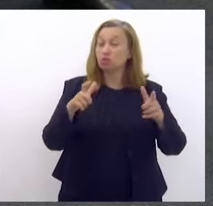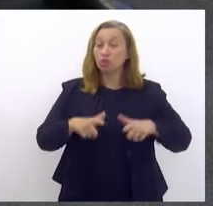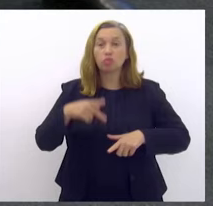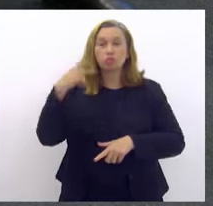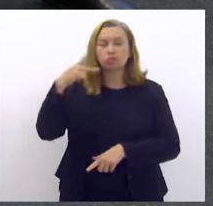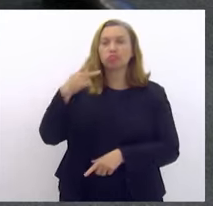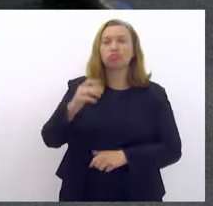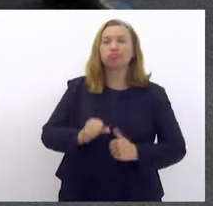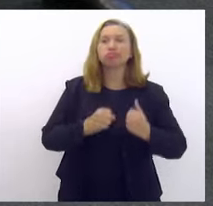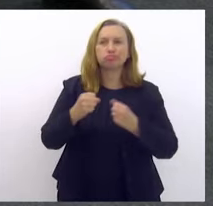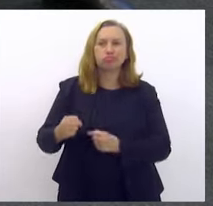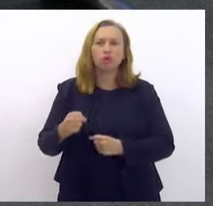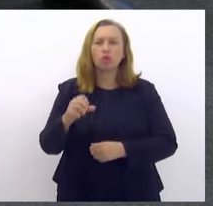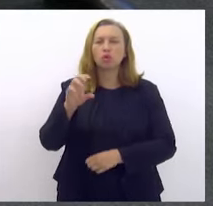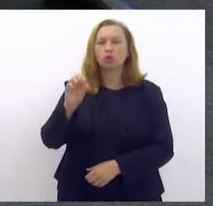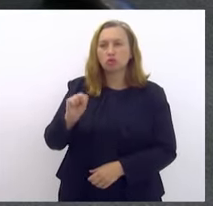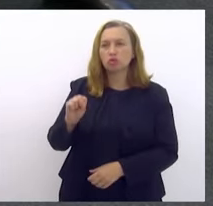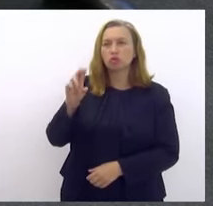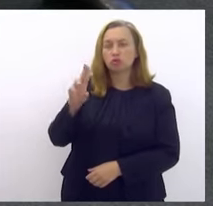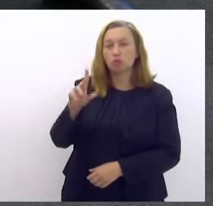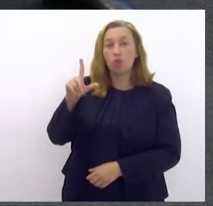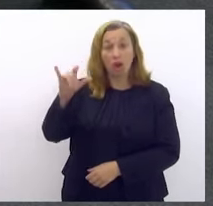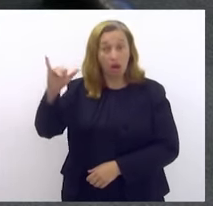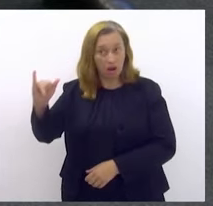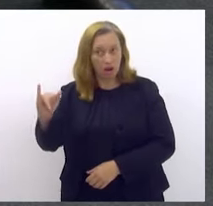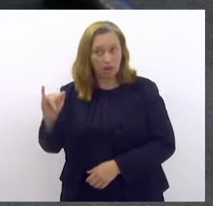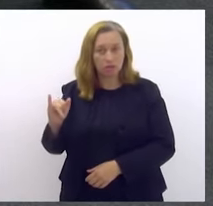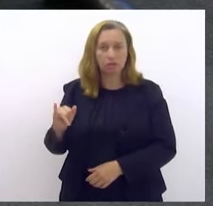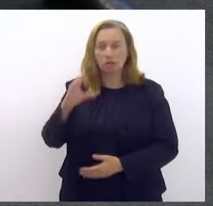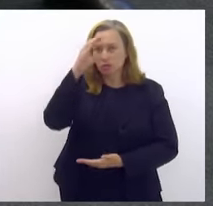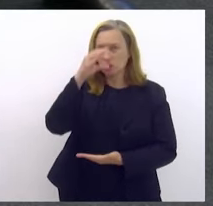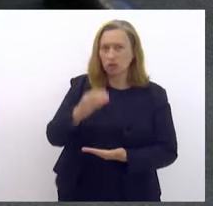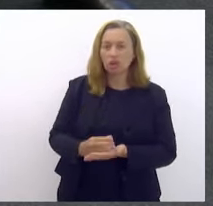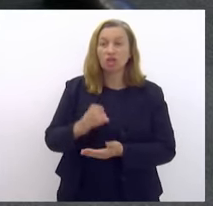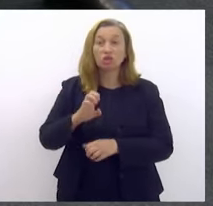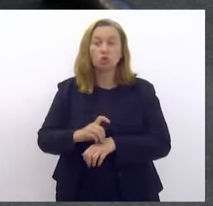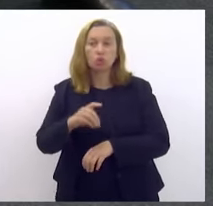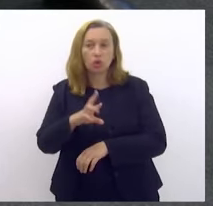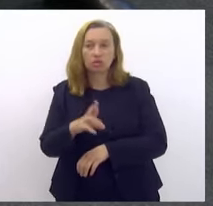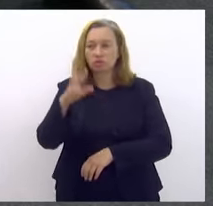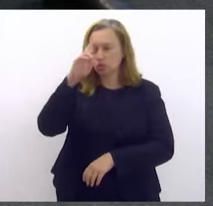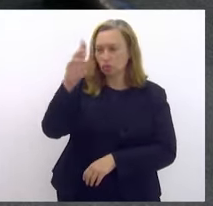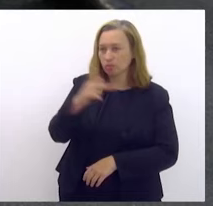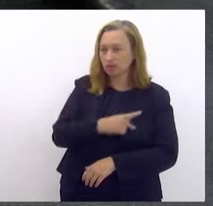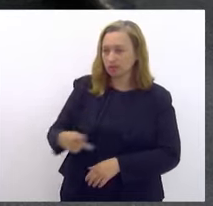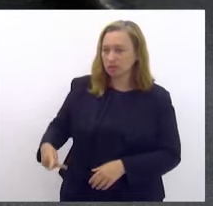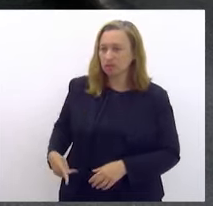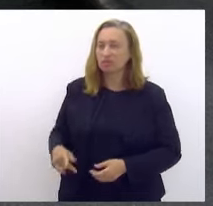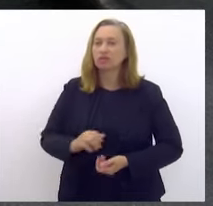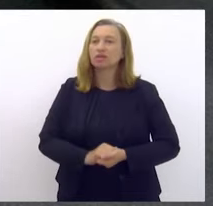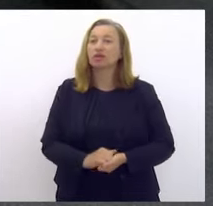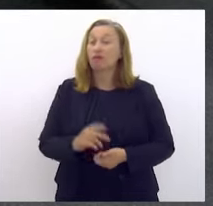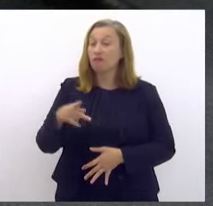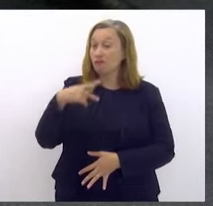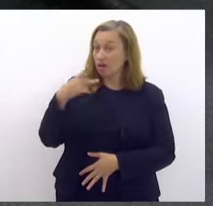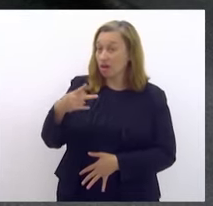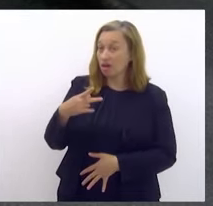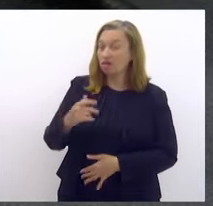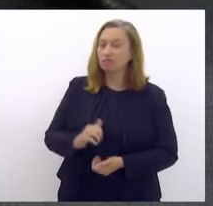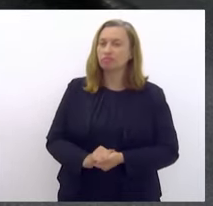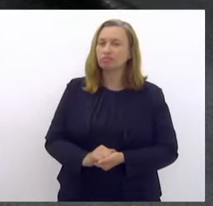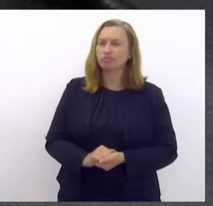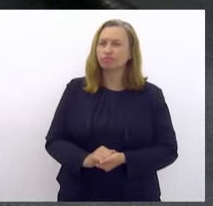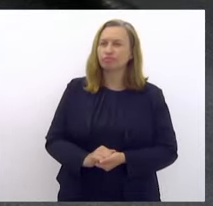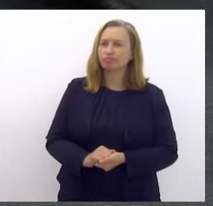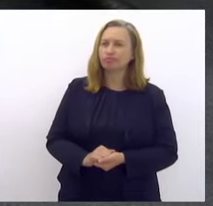poder. Sueli Carneiro, na sua tese de doutorado, senhor presidente, dizia ali sobre a